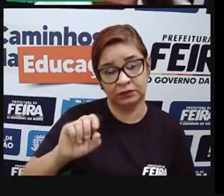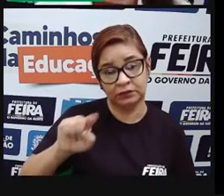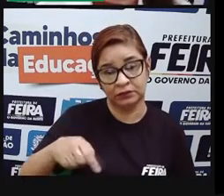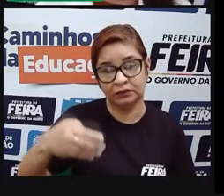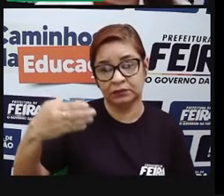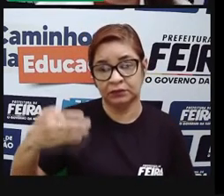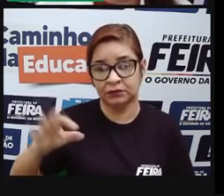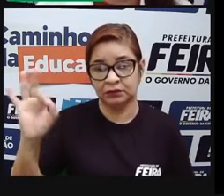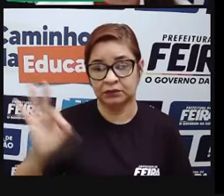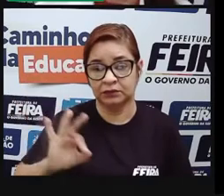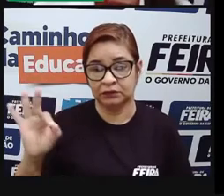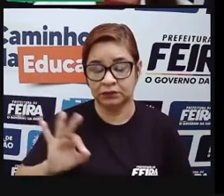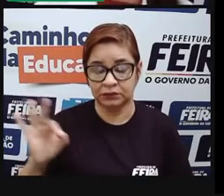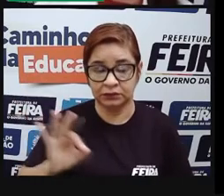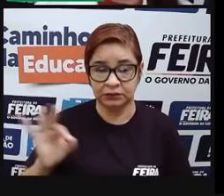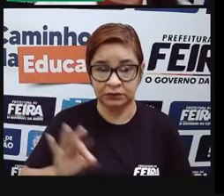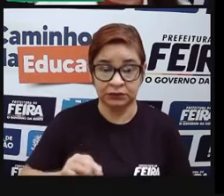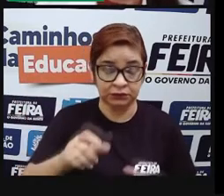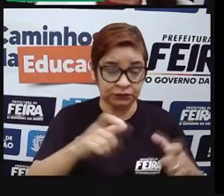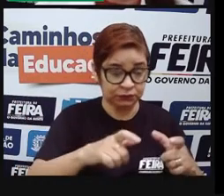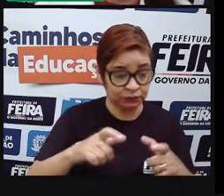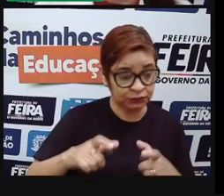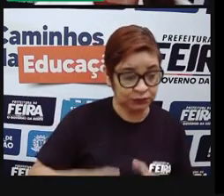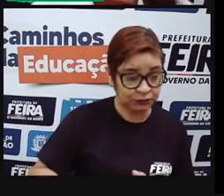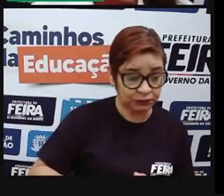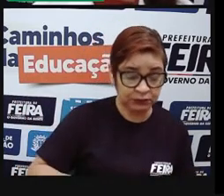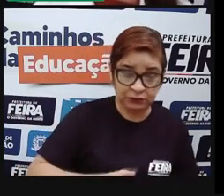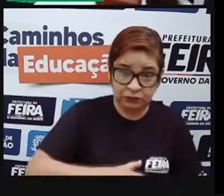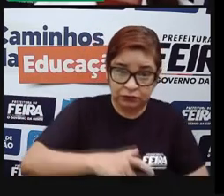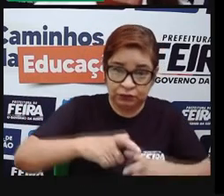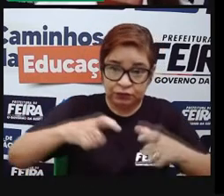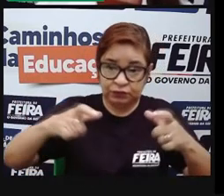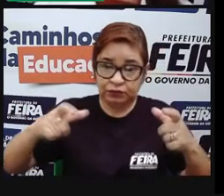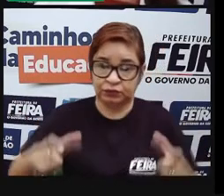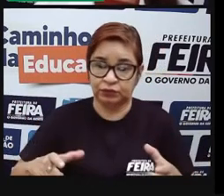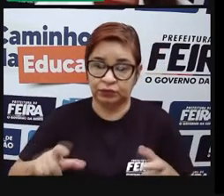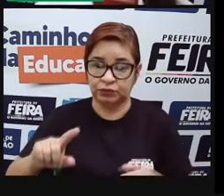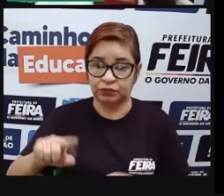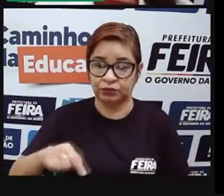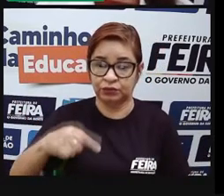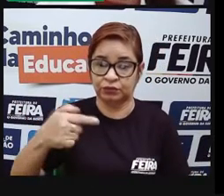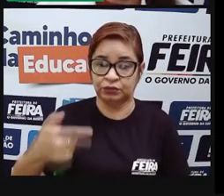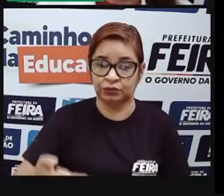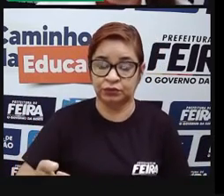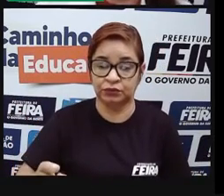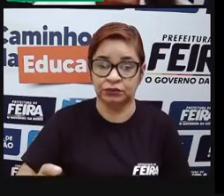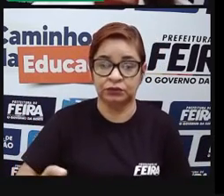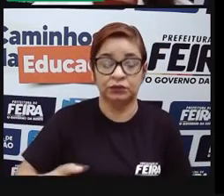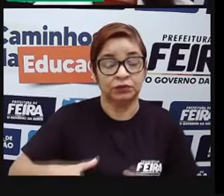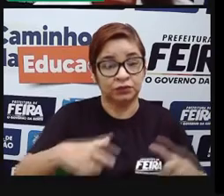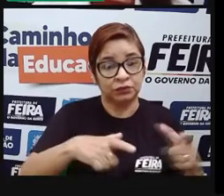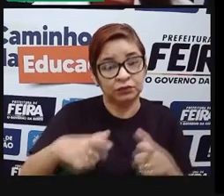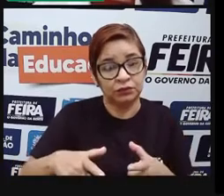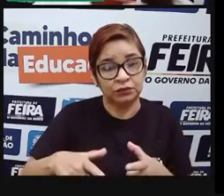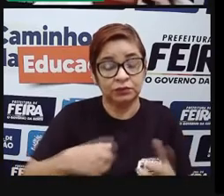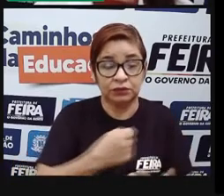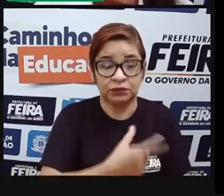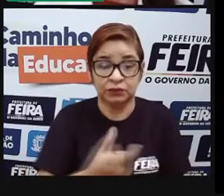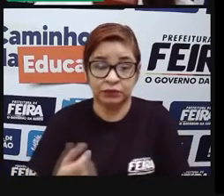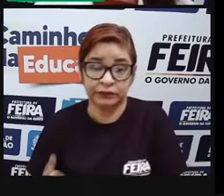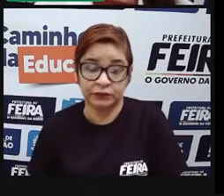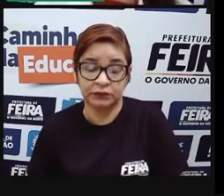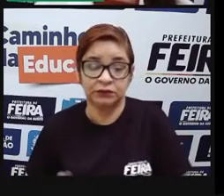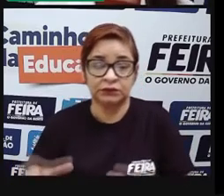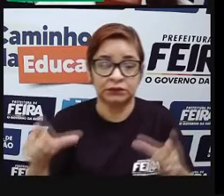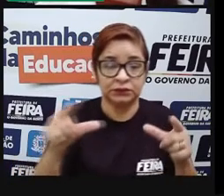80,4 por cento Atacadista Varejista e 20,6 por cento Atacadista gerando